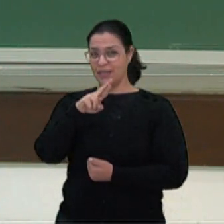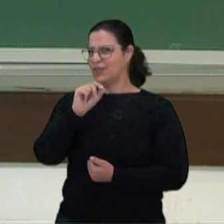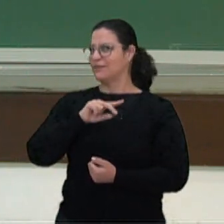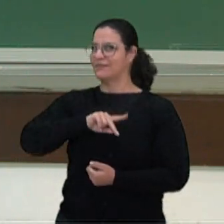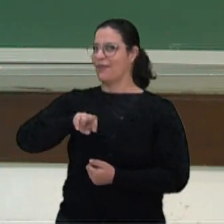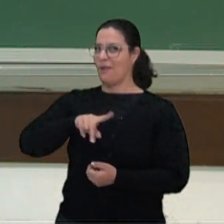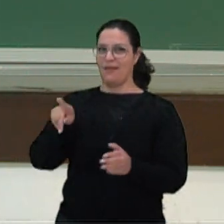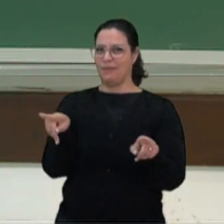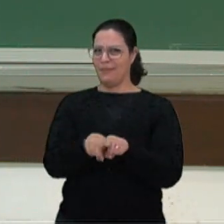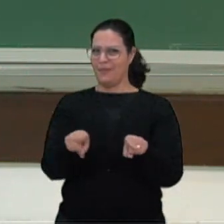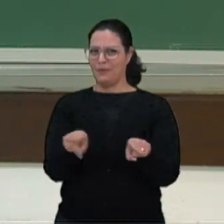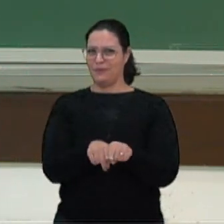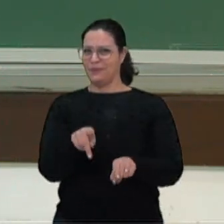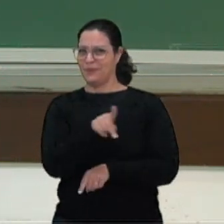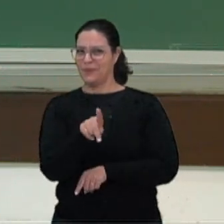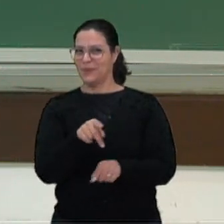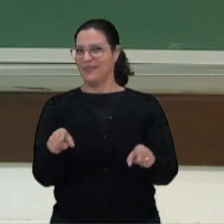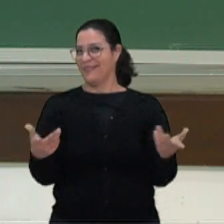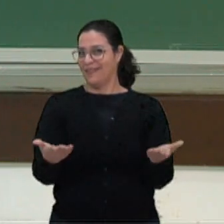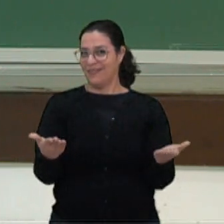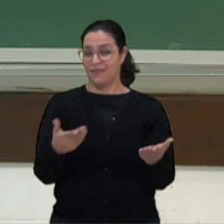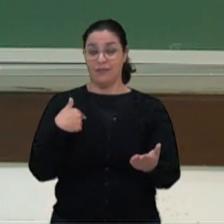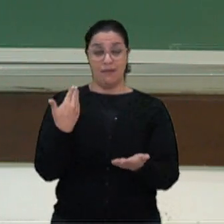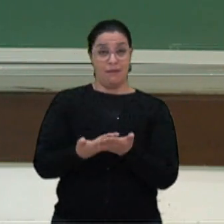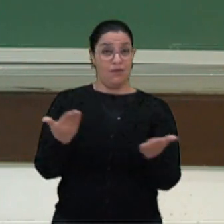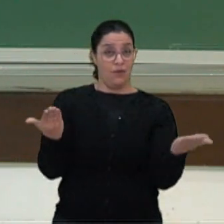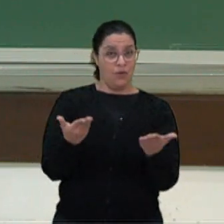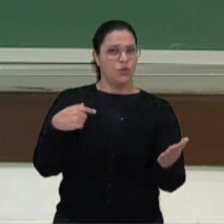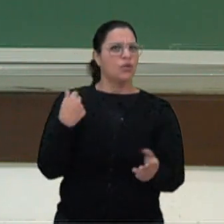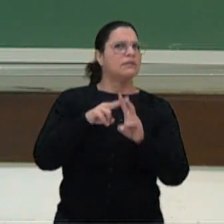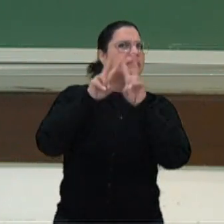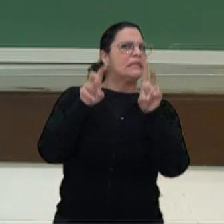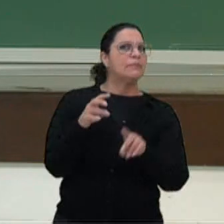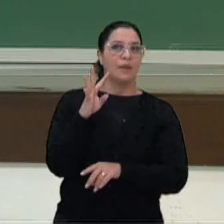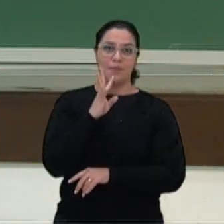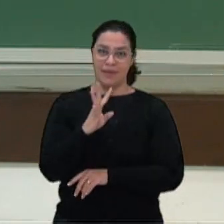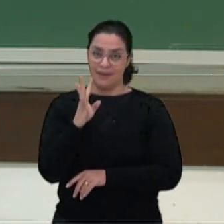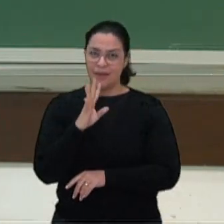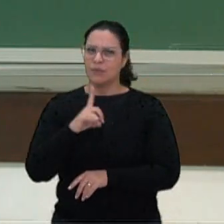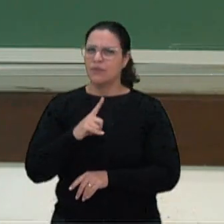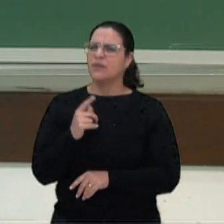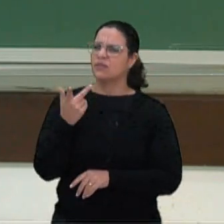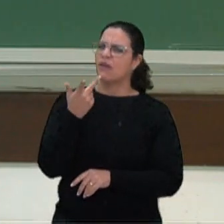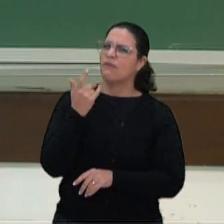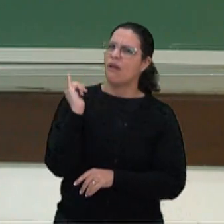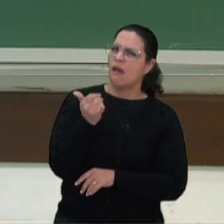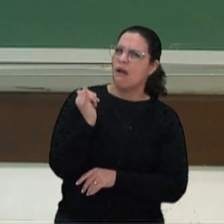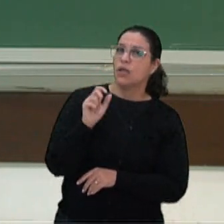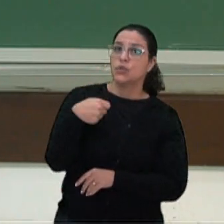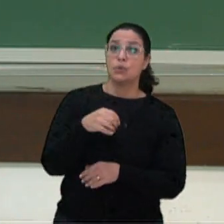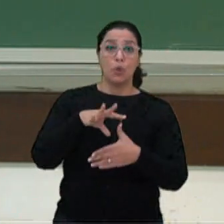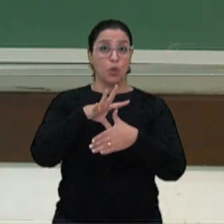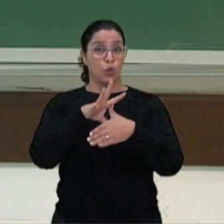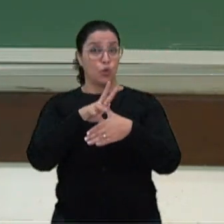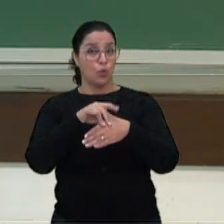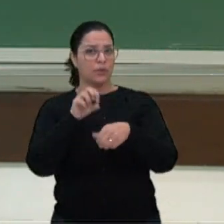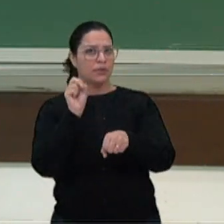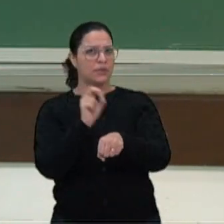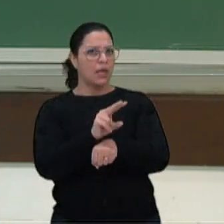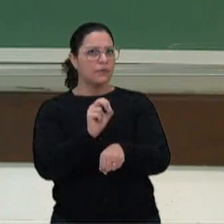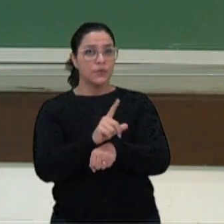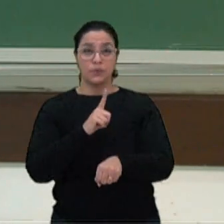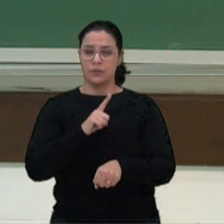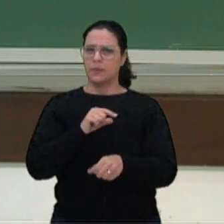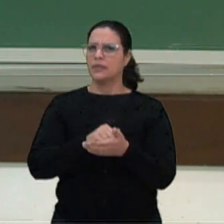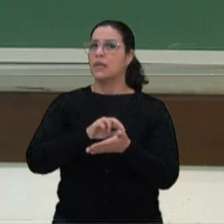mesmo professor. Na aula de hoje, gente, a gente vai falar de um tema bem bacana, né? Vocês falaram bastante sobre as doenças virais, mas